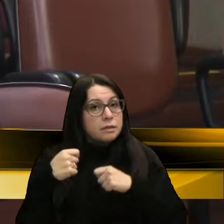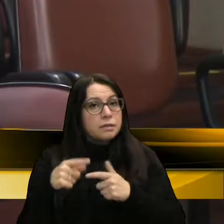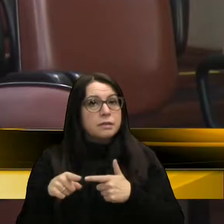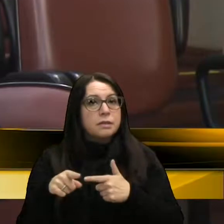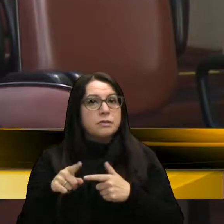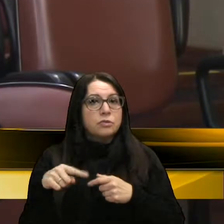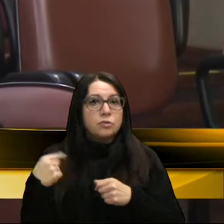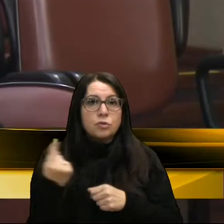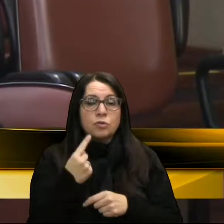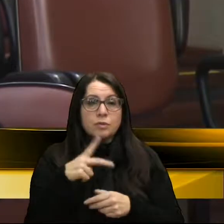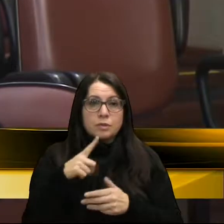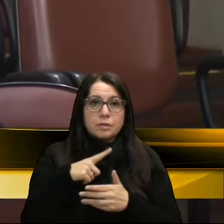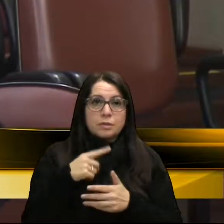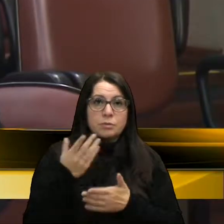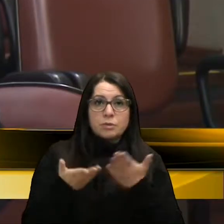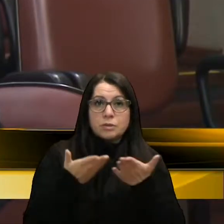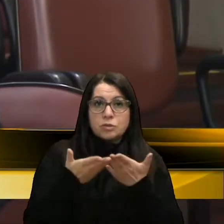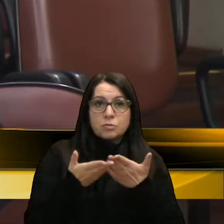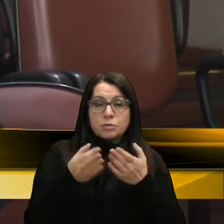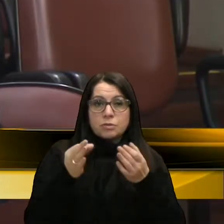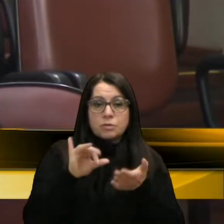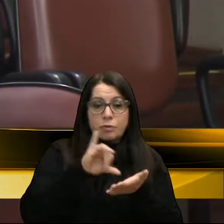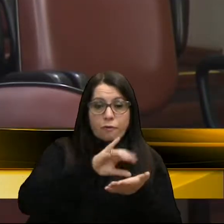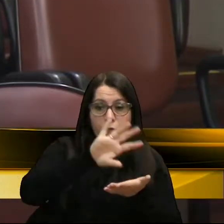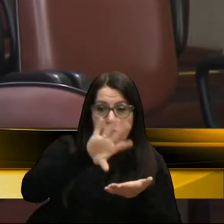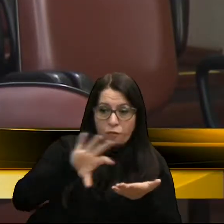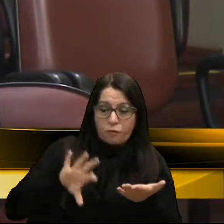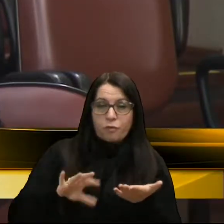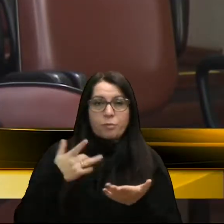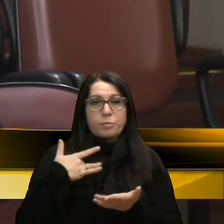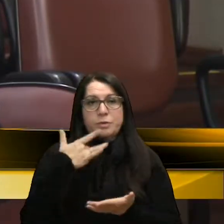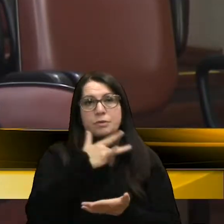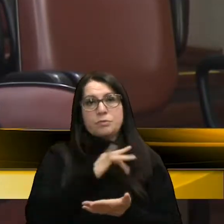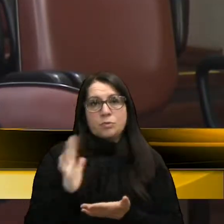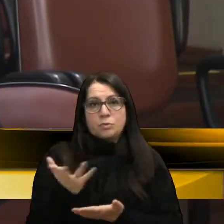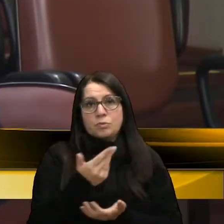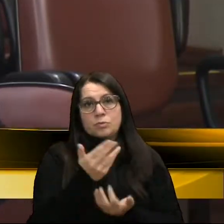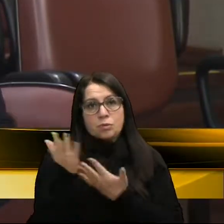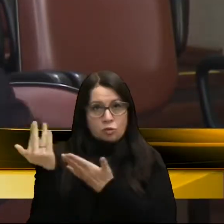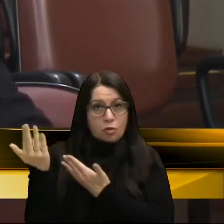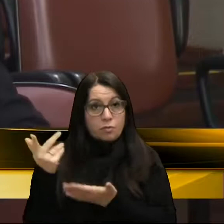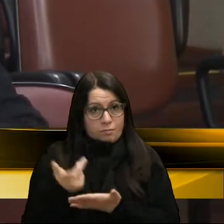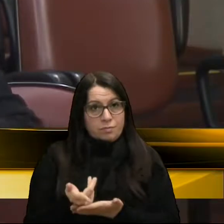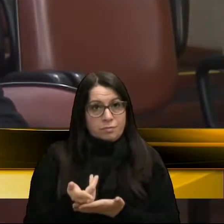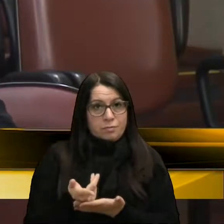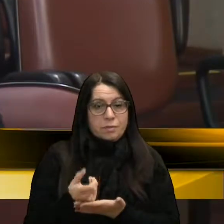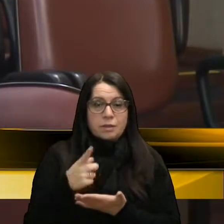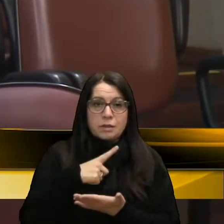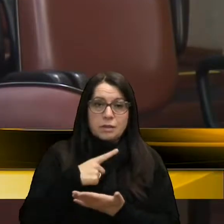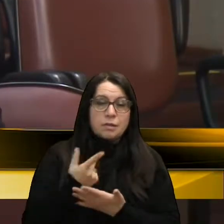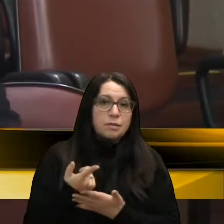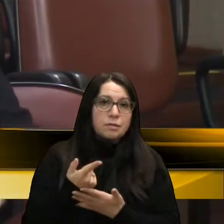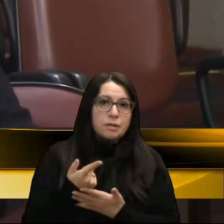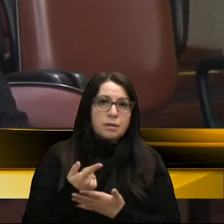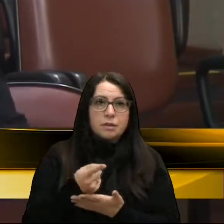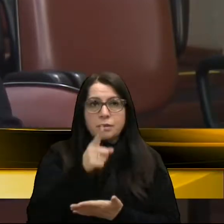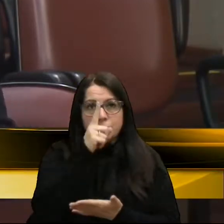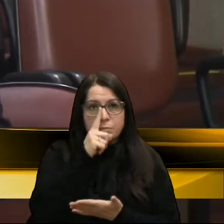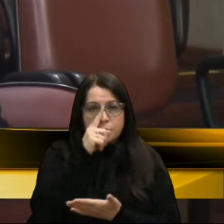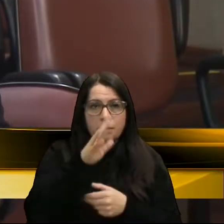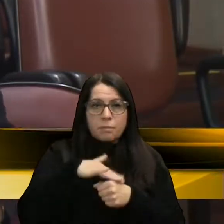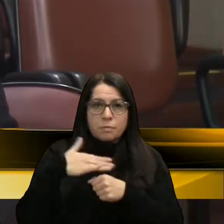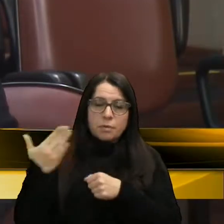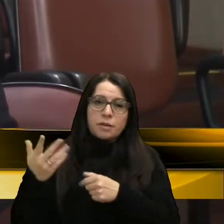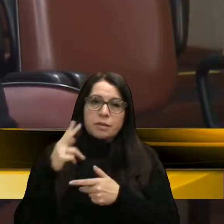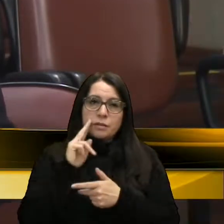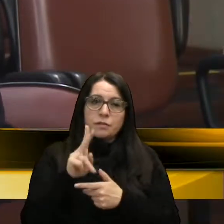necessidade de nós ter um atendimento descentralizado para a saúde dos nossos jovens, né, que tem um risco, cada vez mais a